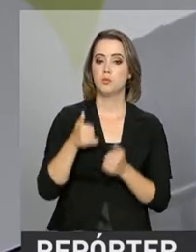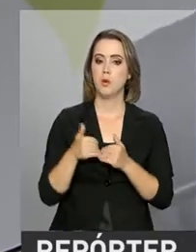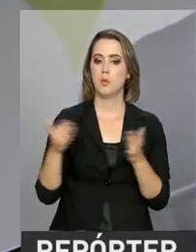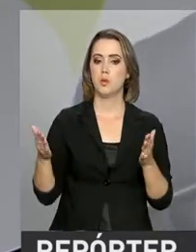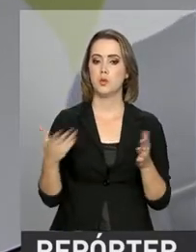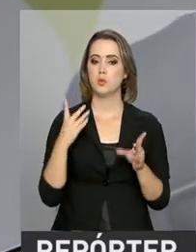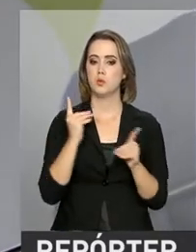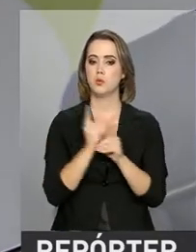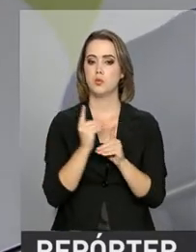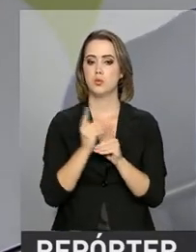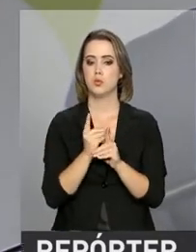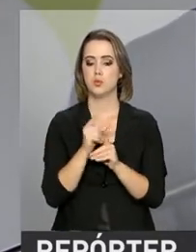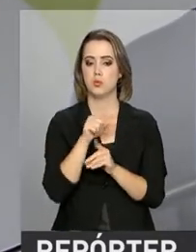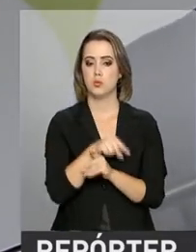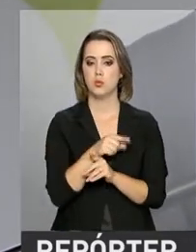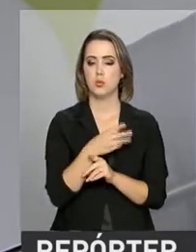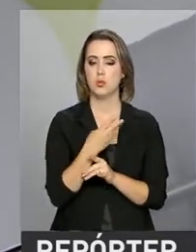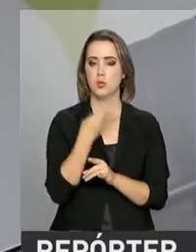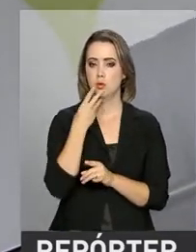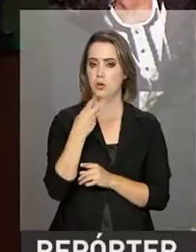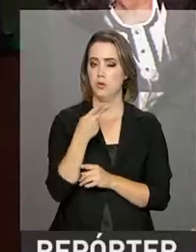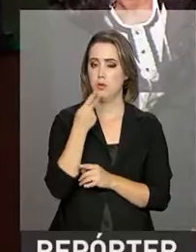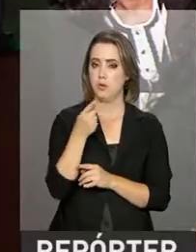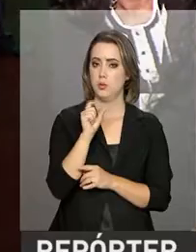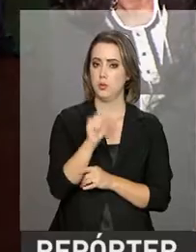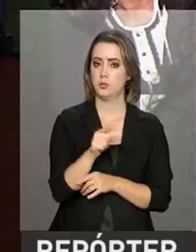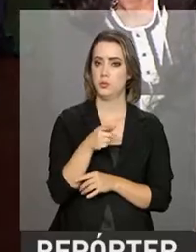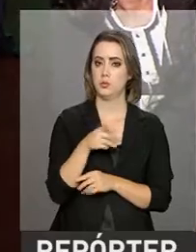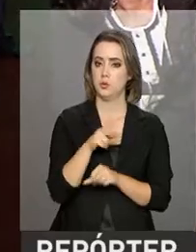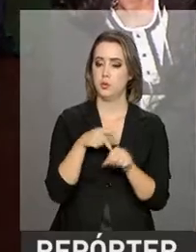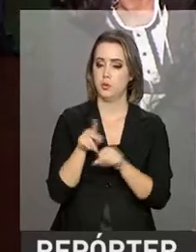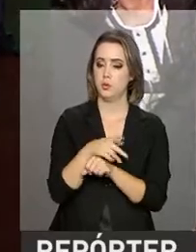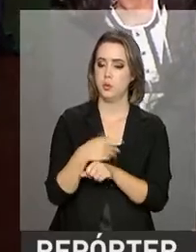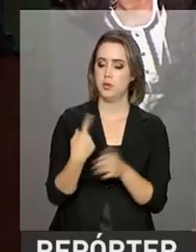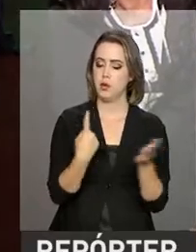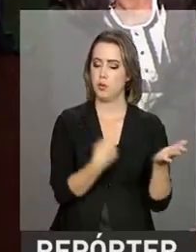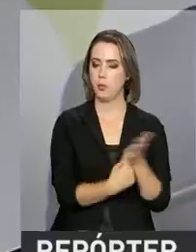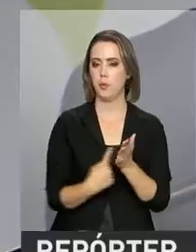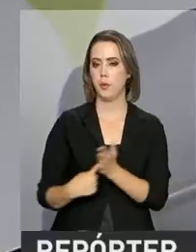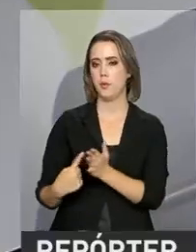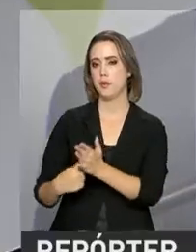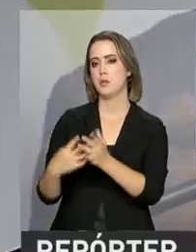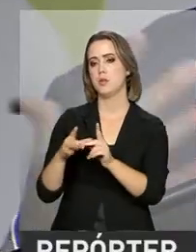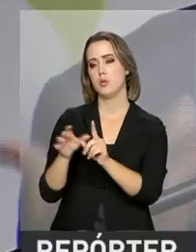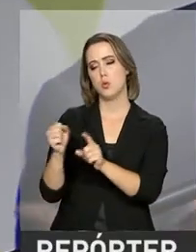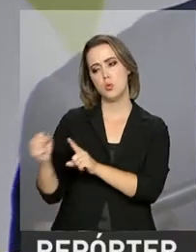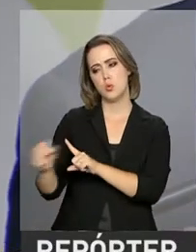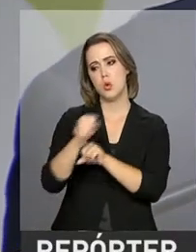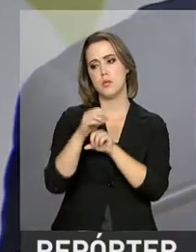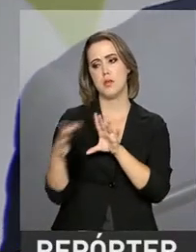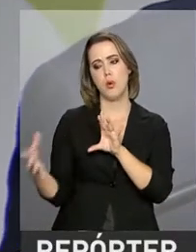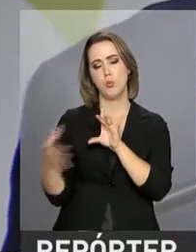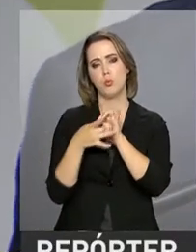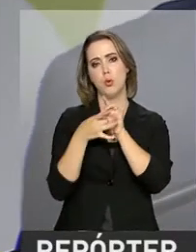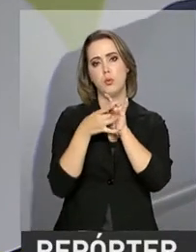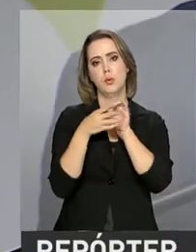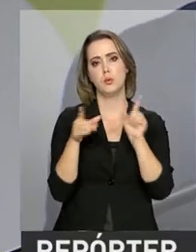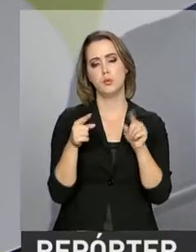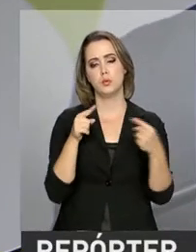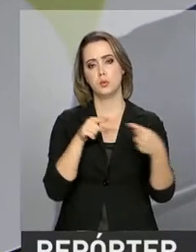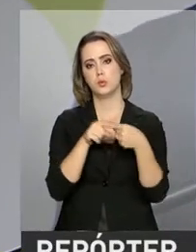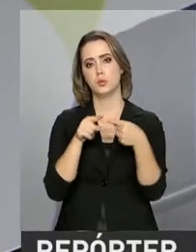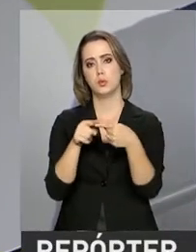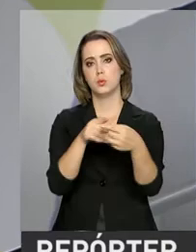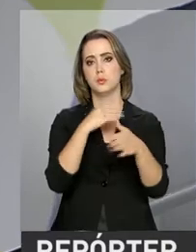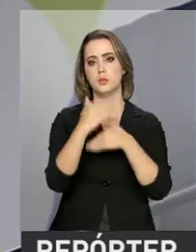abertura do encontro. Segundo Osmar Terra, os países buscam uma agenda social para a Amazônia em consonância com os